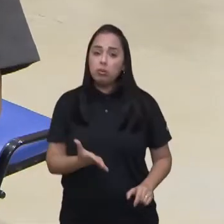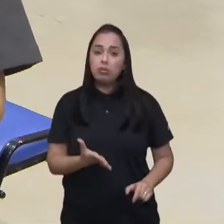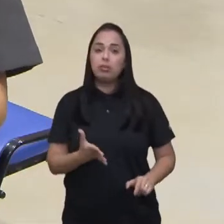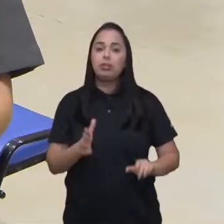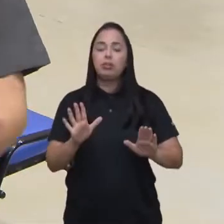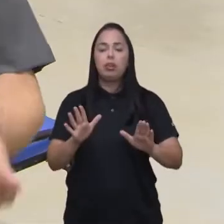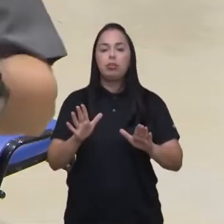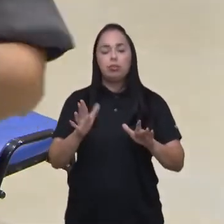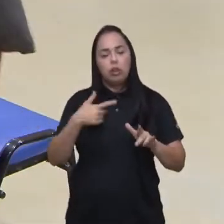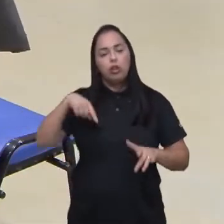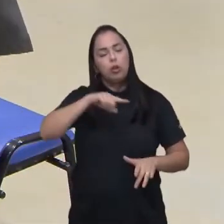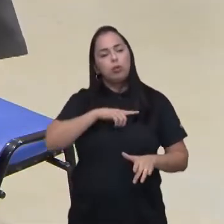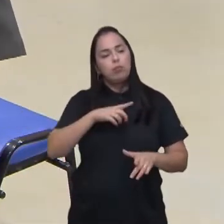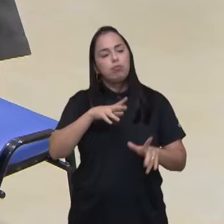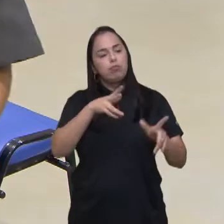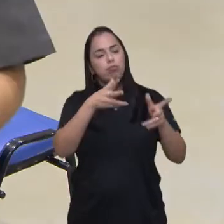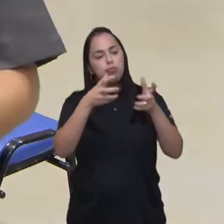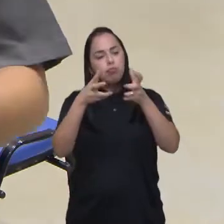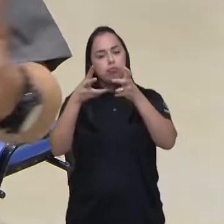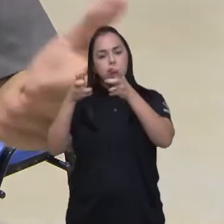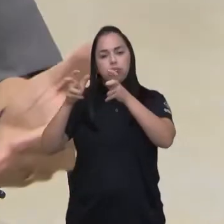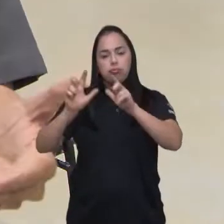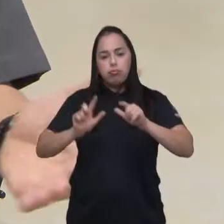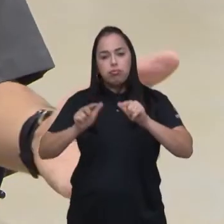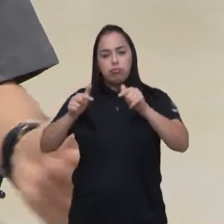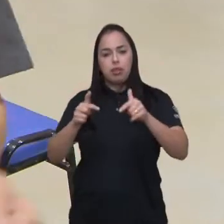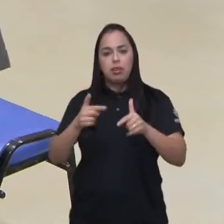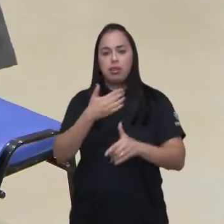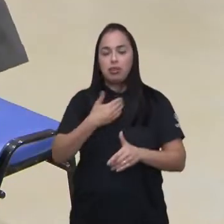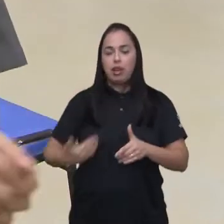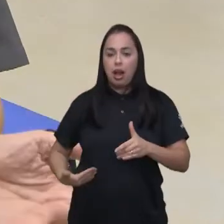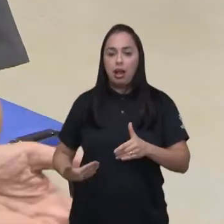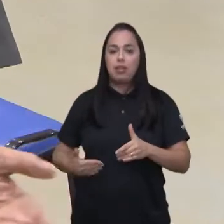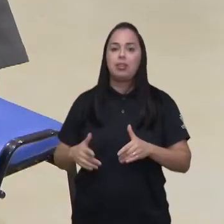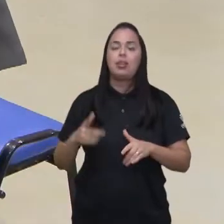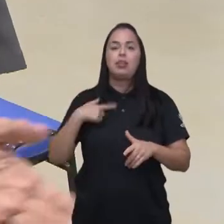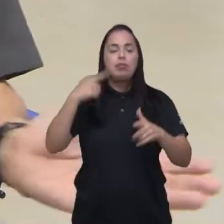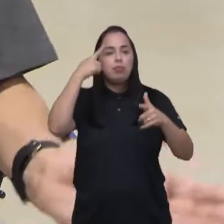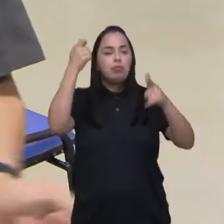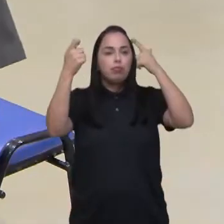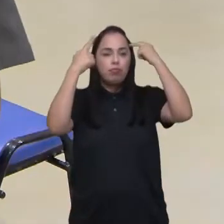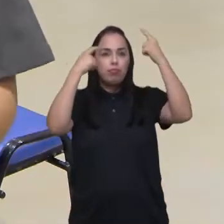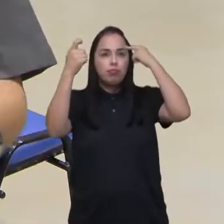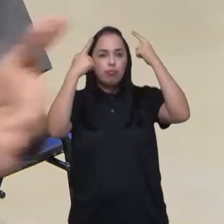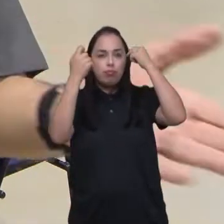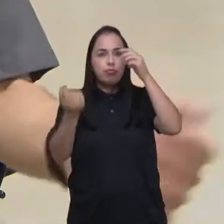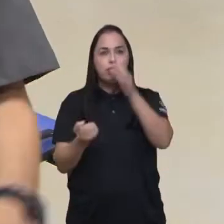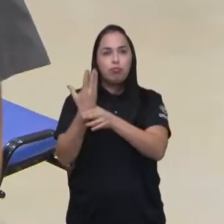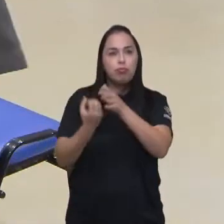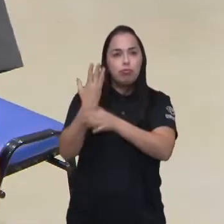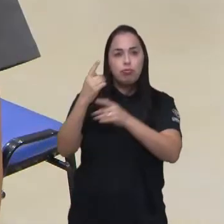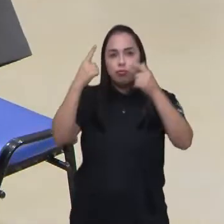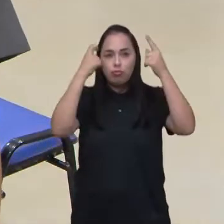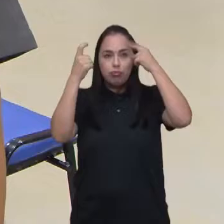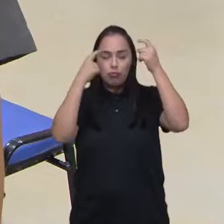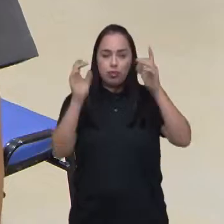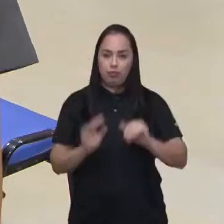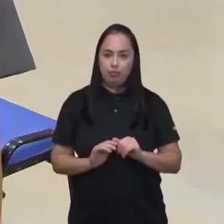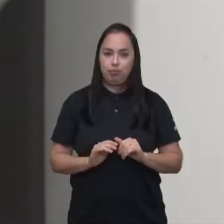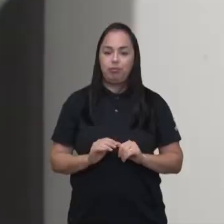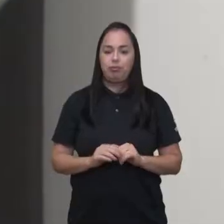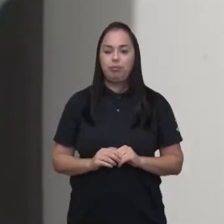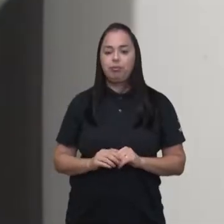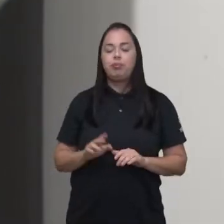tirando novas iniciativas e a partir daí também nós vamos construindo novas ideias e Aí surge as